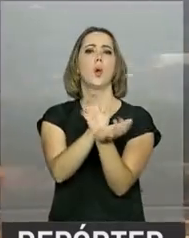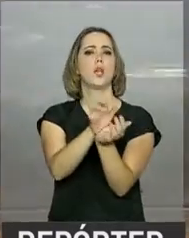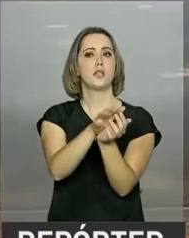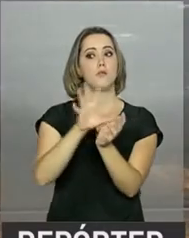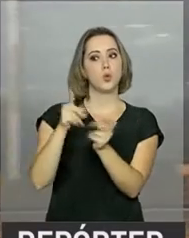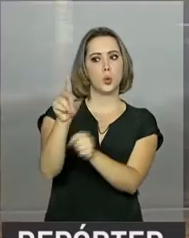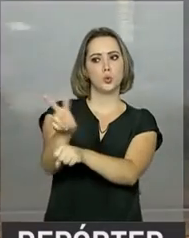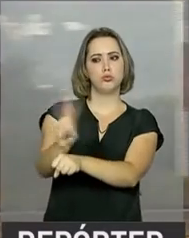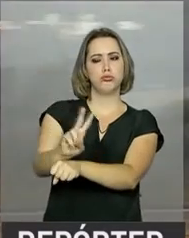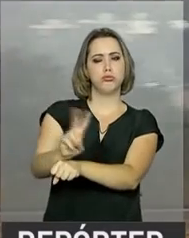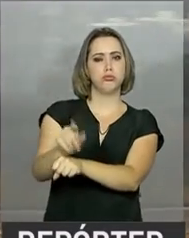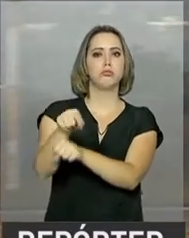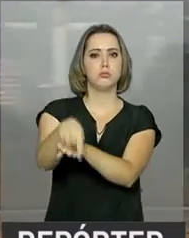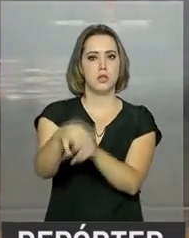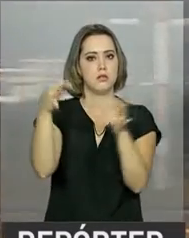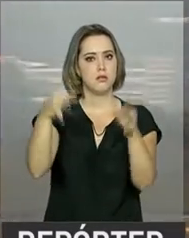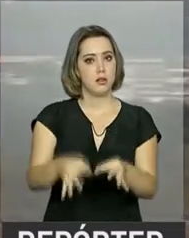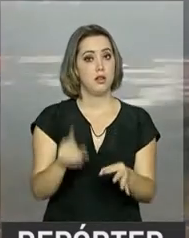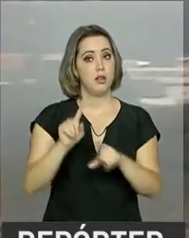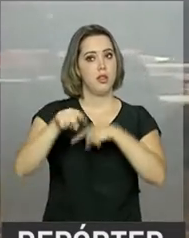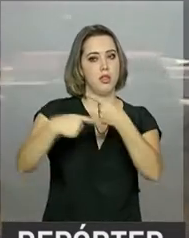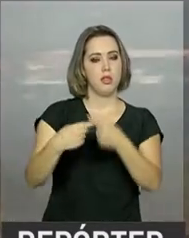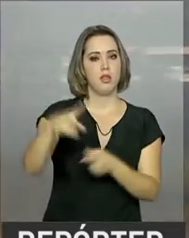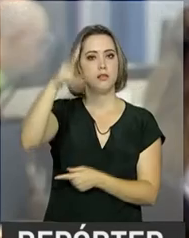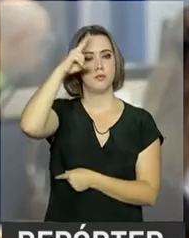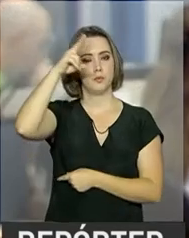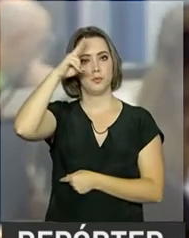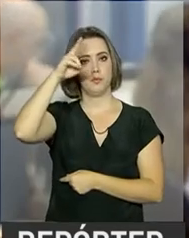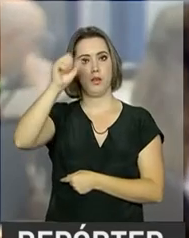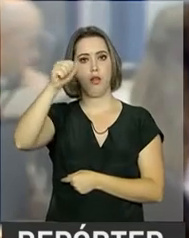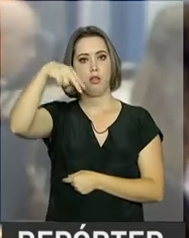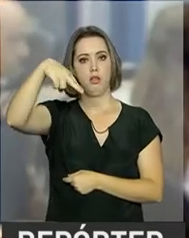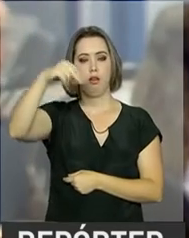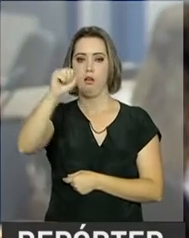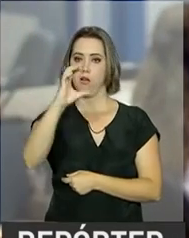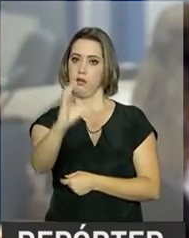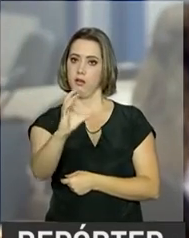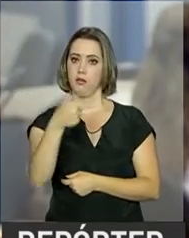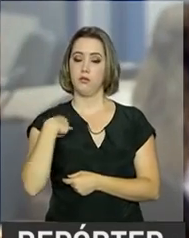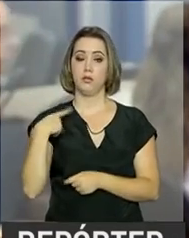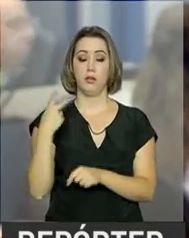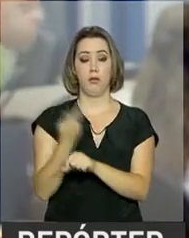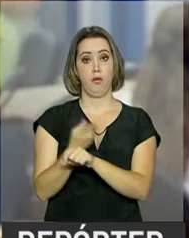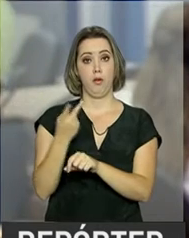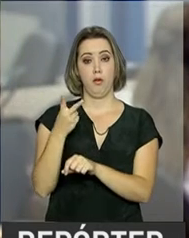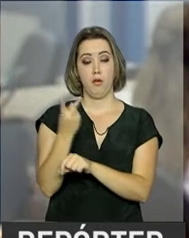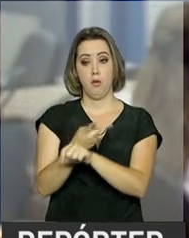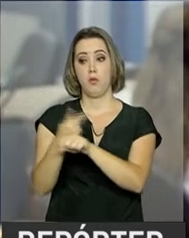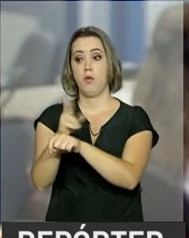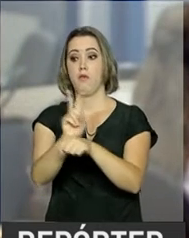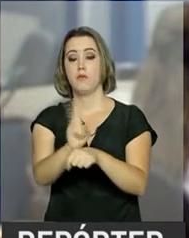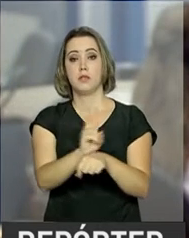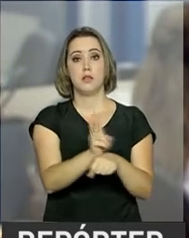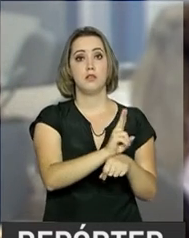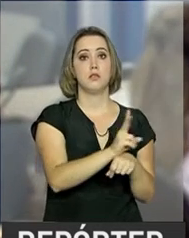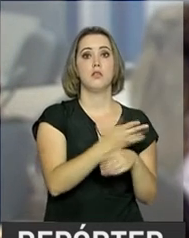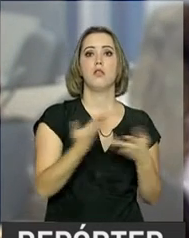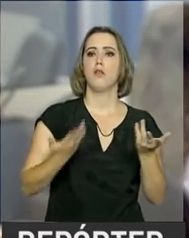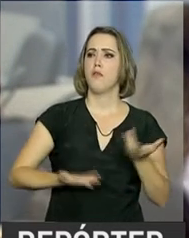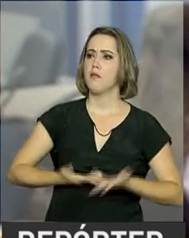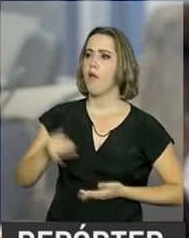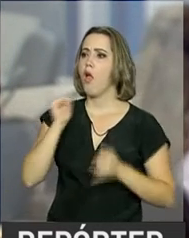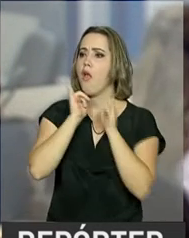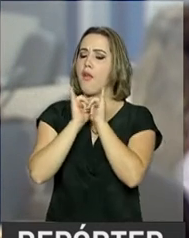o plano é que até a próxima segunda-feira dia 6 de março a anac intensifica as atividades com foco na fiscalização da prestação de